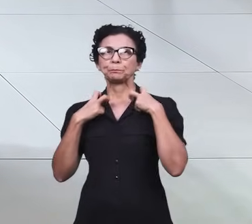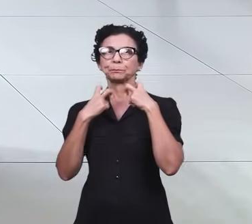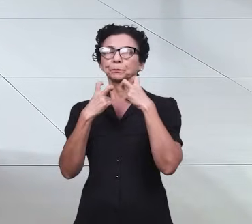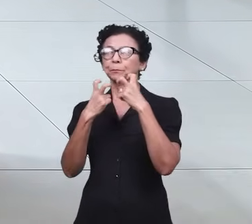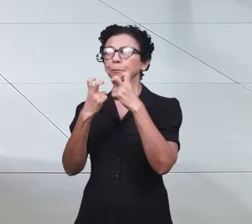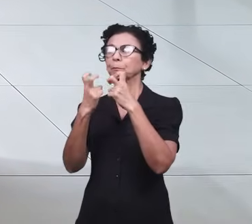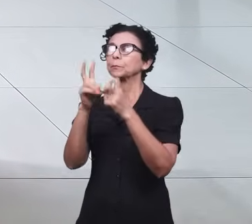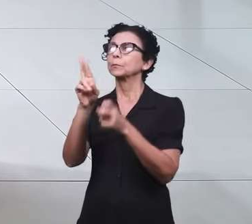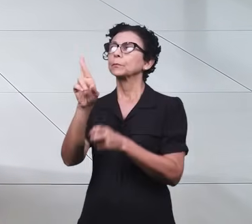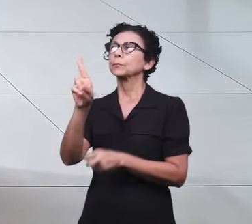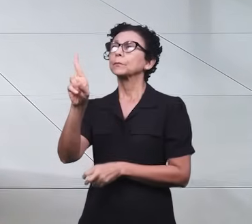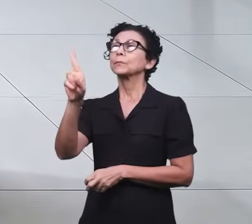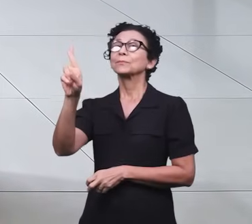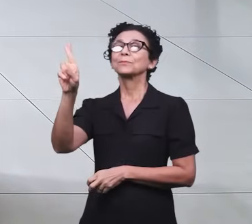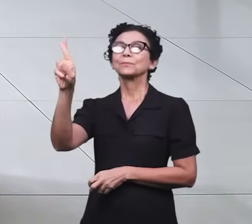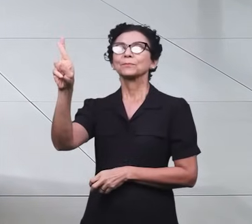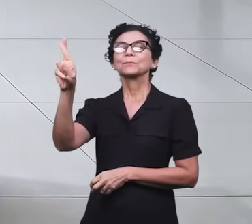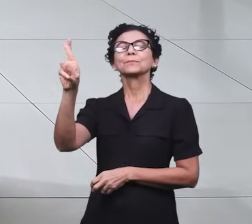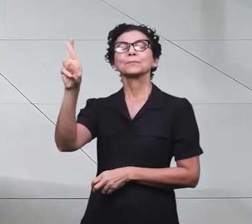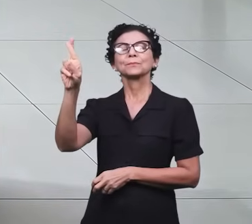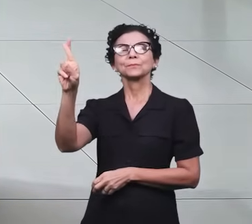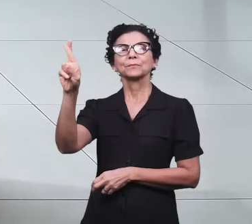buscamos a Ti, Senhor,